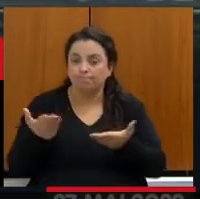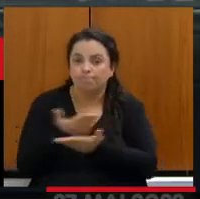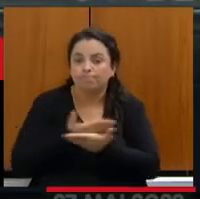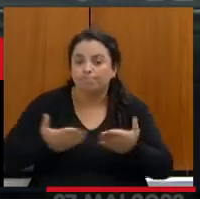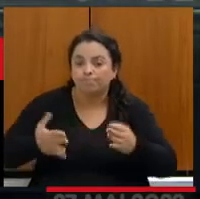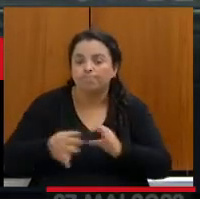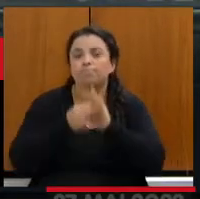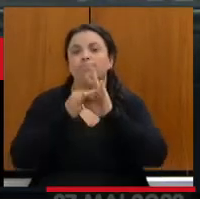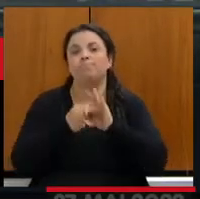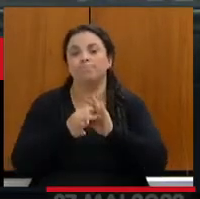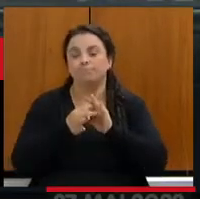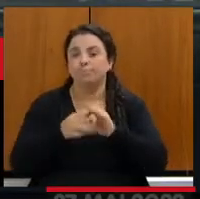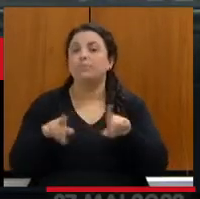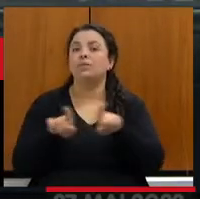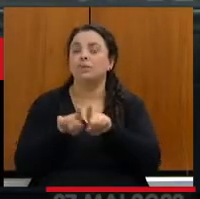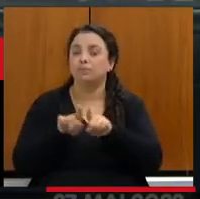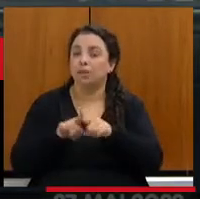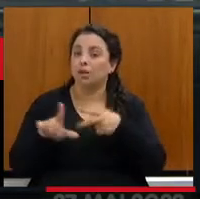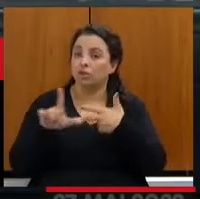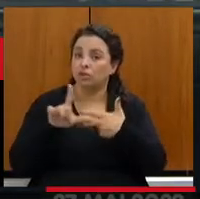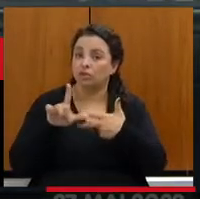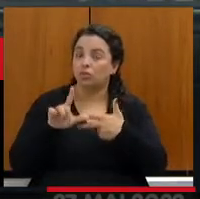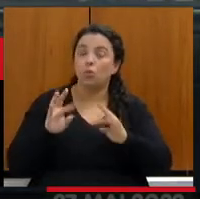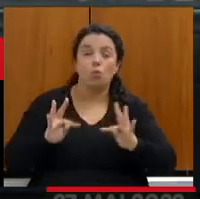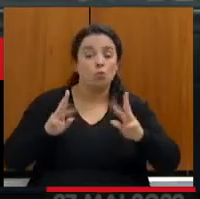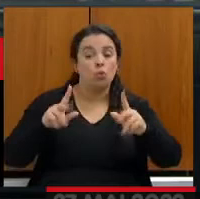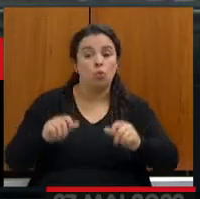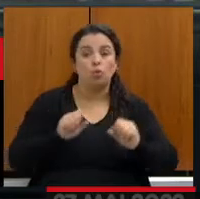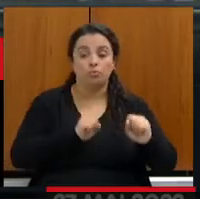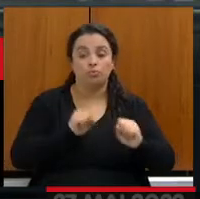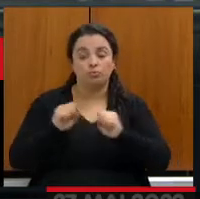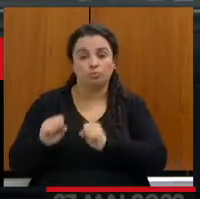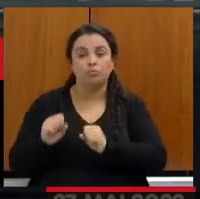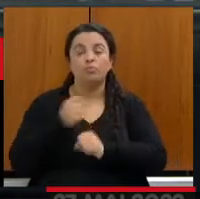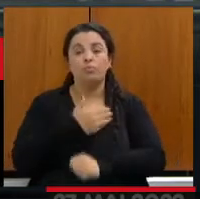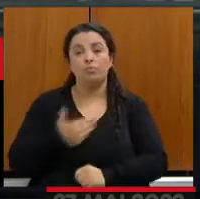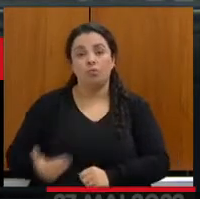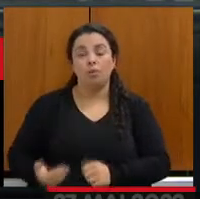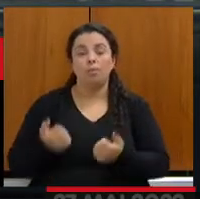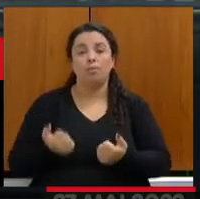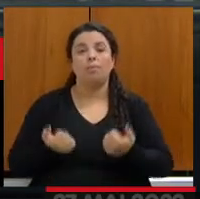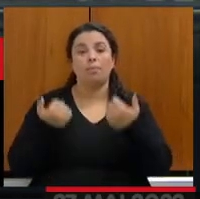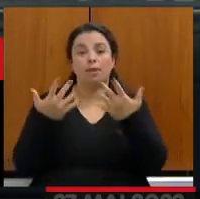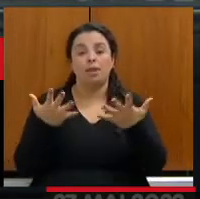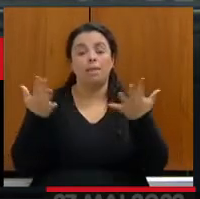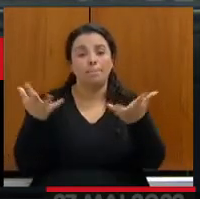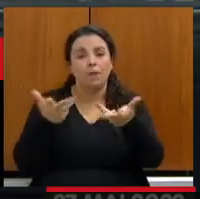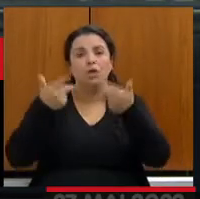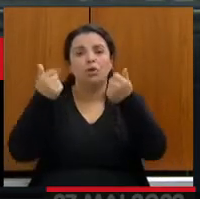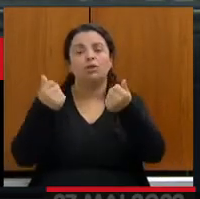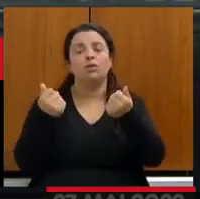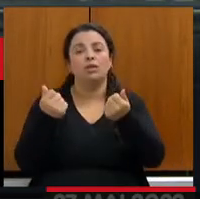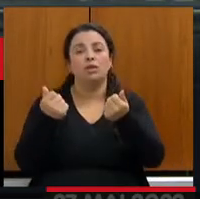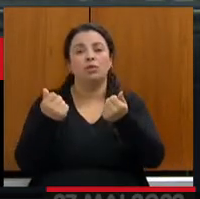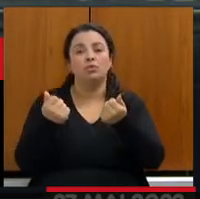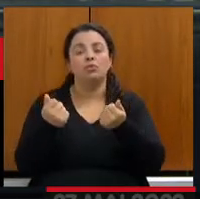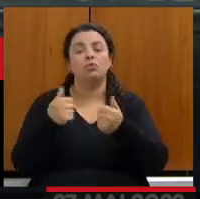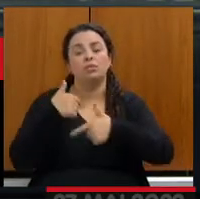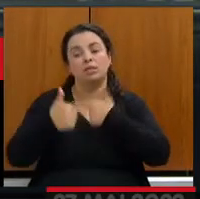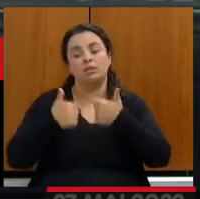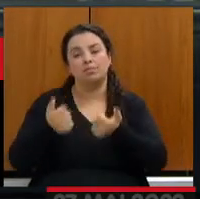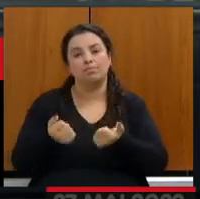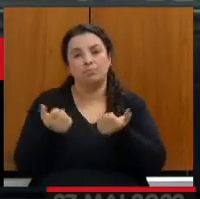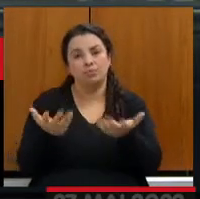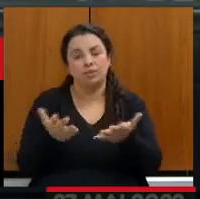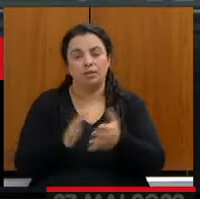enfim dos poderes públicos para melhoria dos serviços prestados para concluir quero também destacar